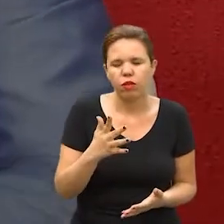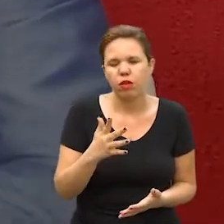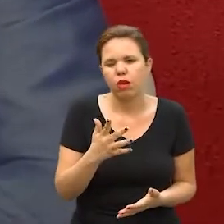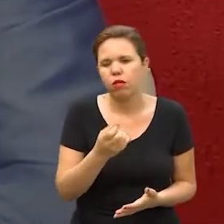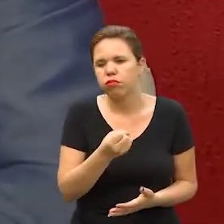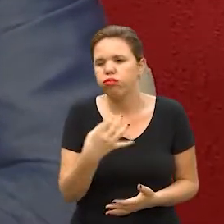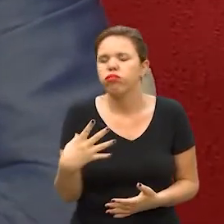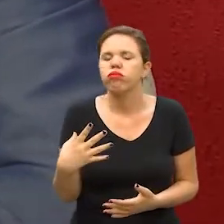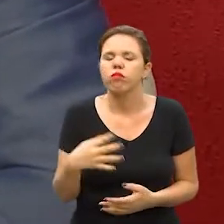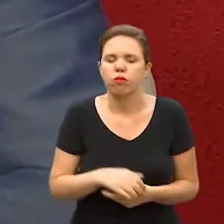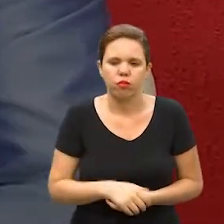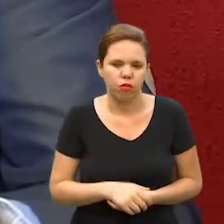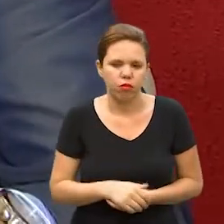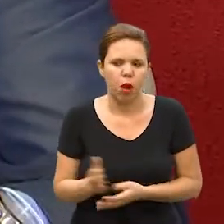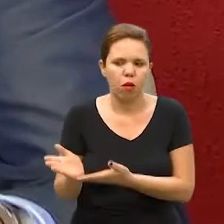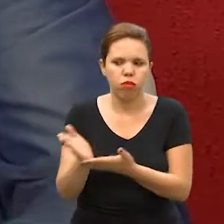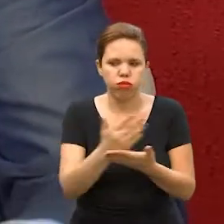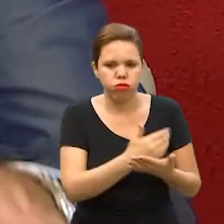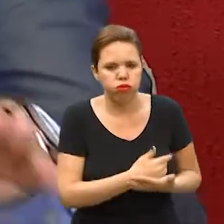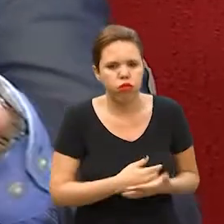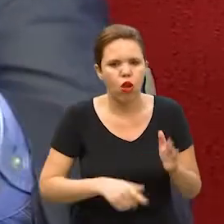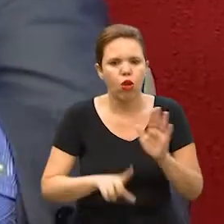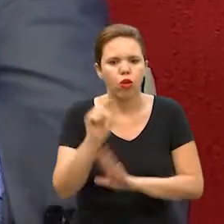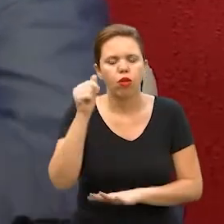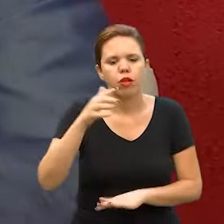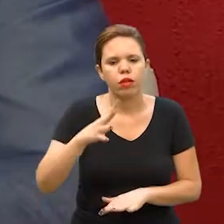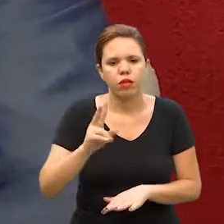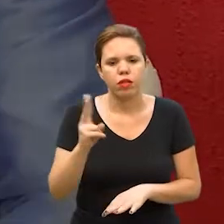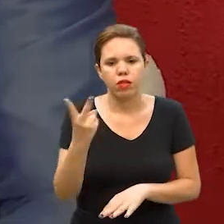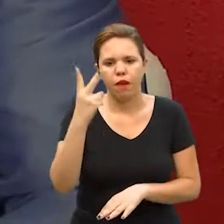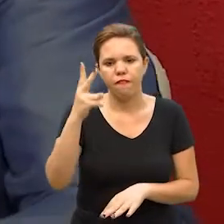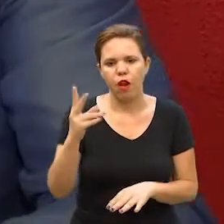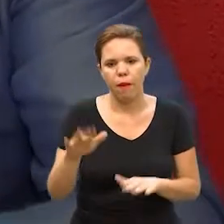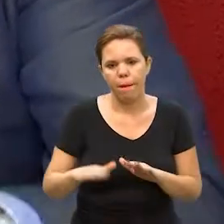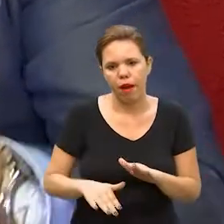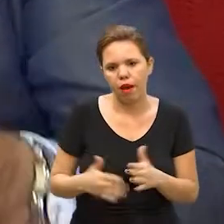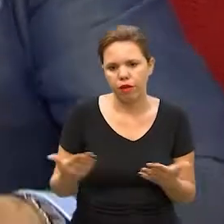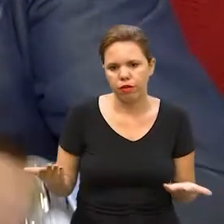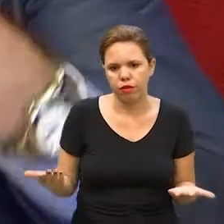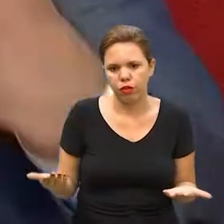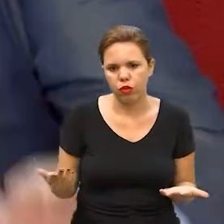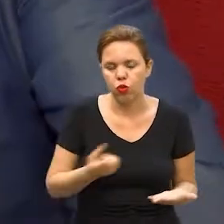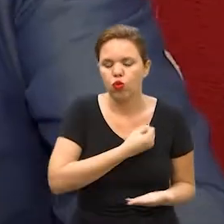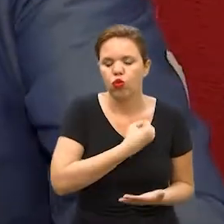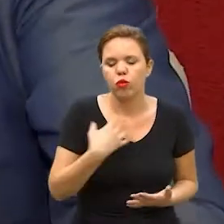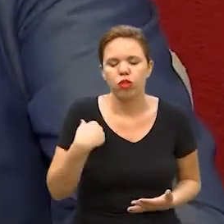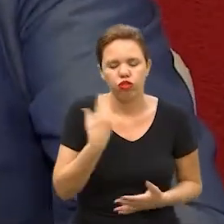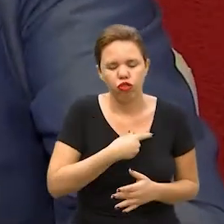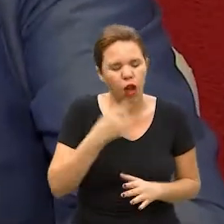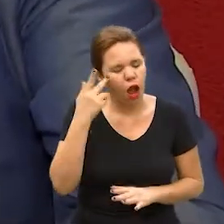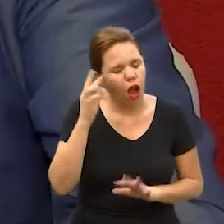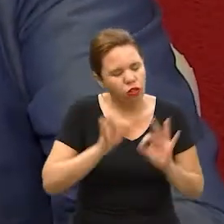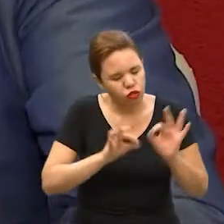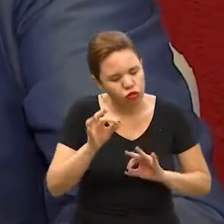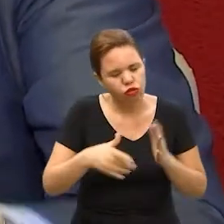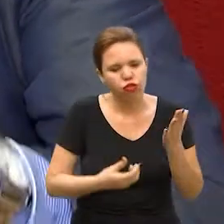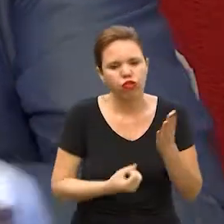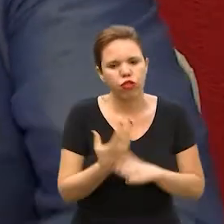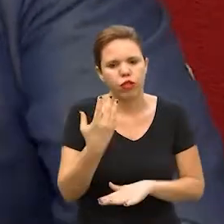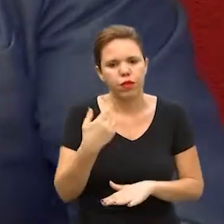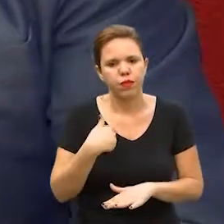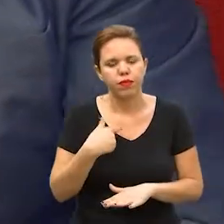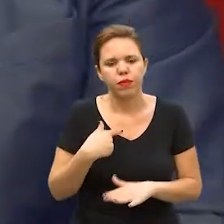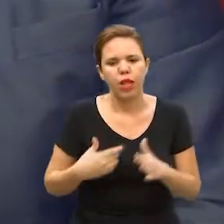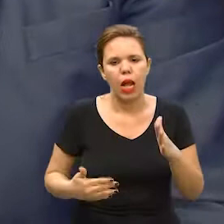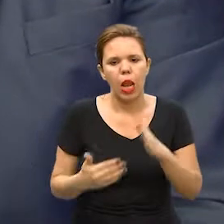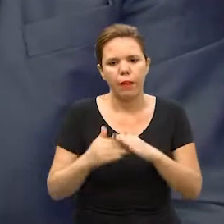faixa de arrecadação, então a gente sempre coloca o valor mais baixo, ou seja, os números que a gente projeta são sempre números num